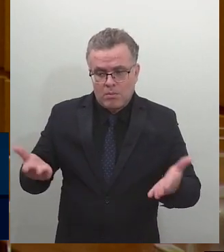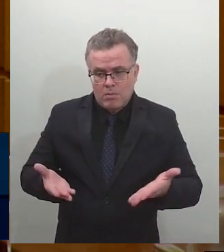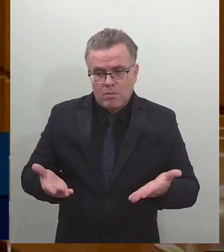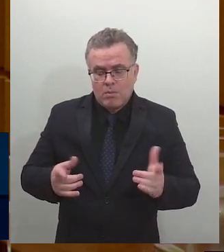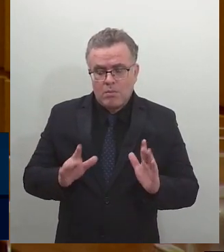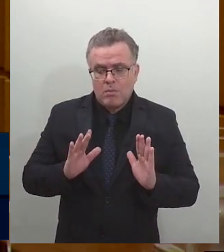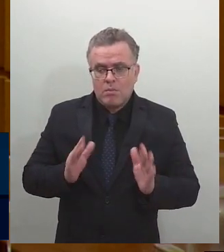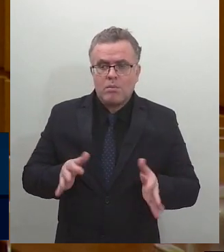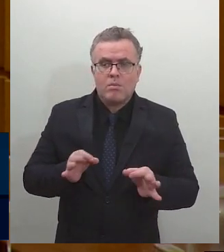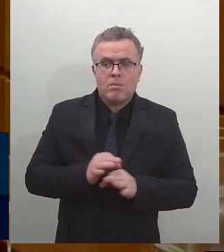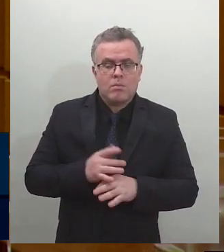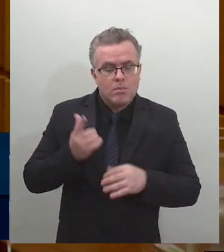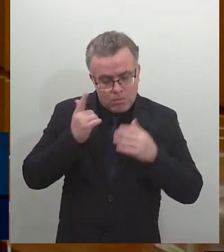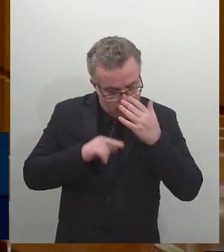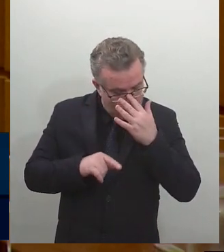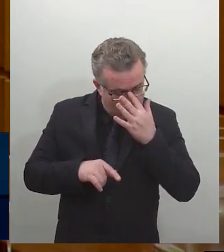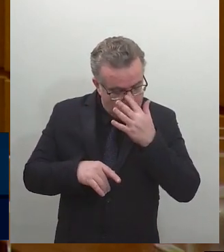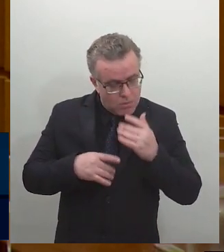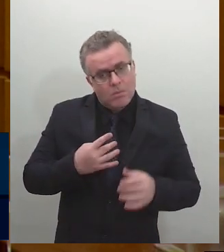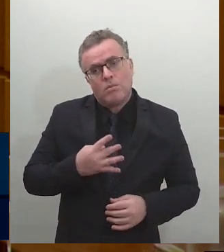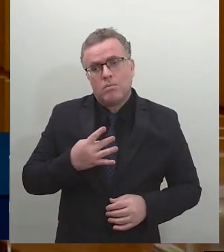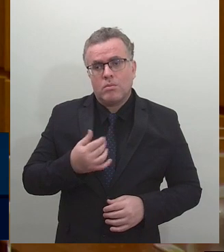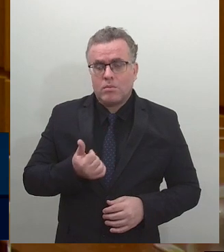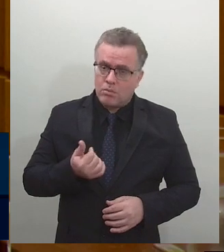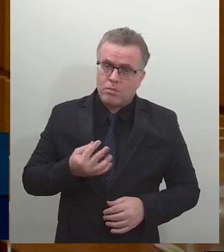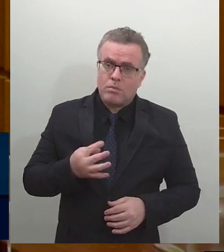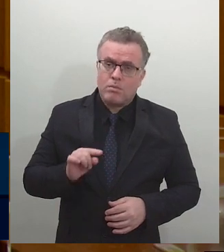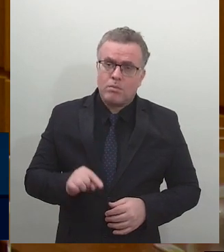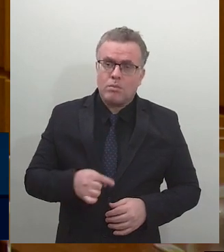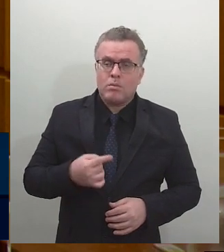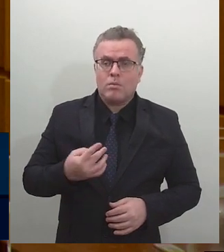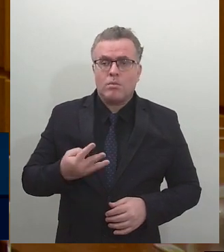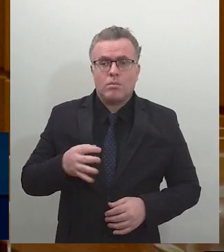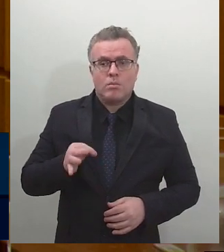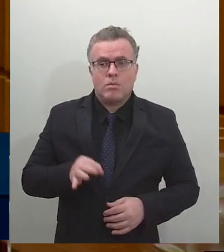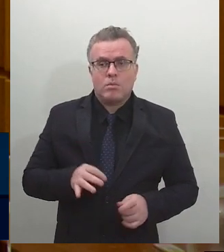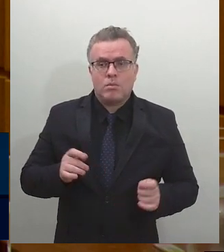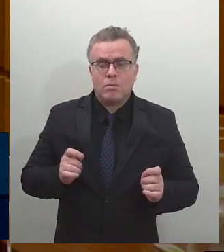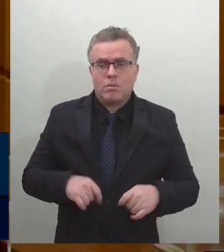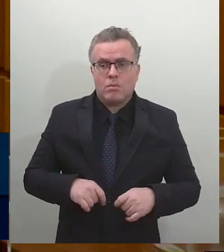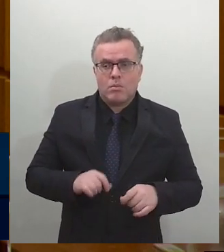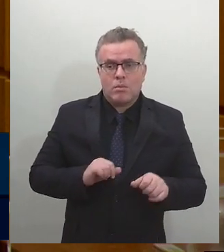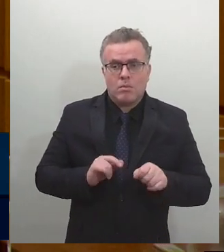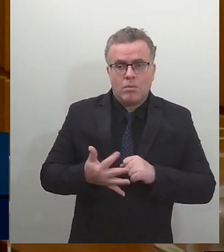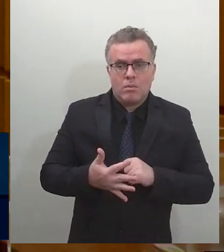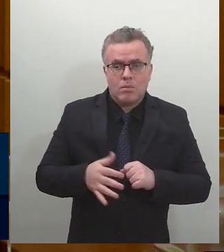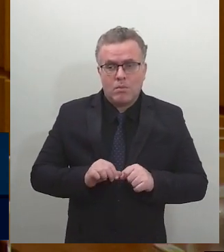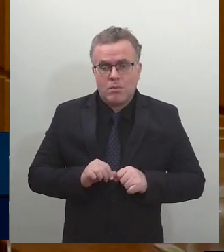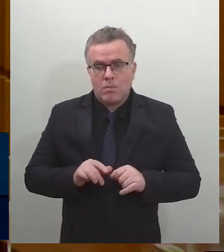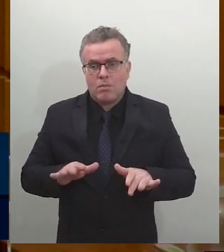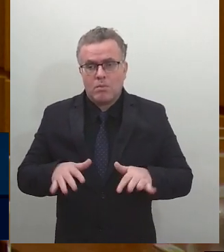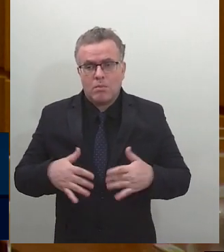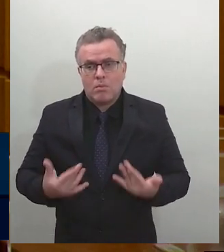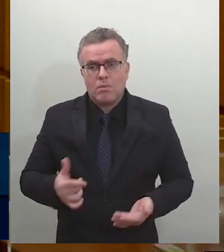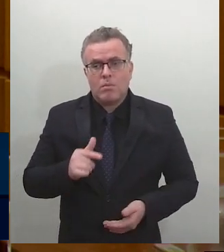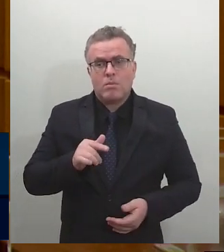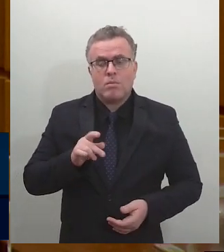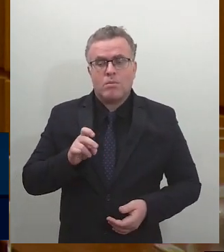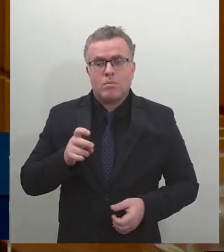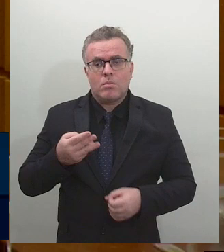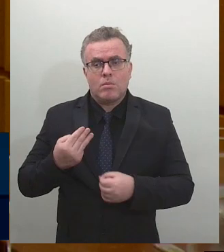14,49% de cobertura vacinal da Covid-19 em todos os 75 municípios sergipanos. Eu